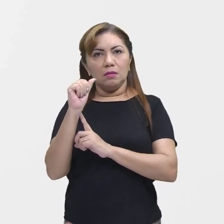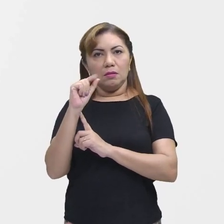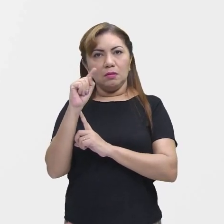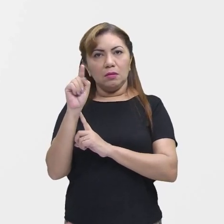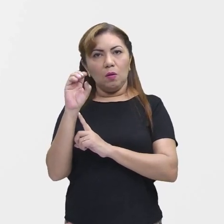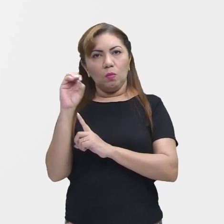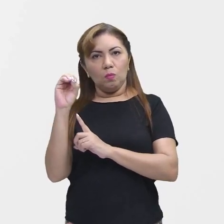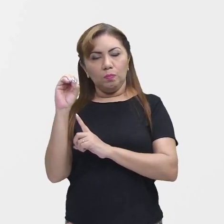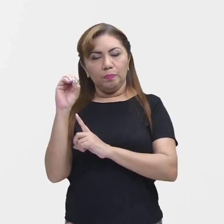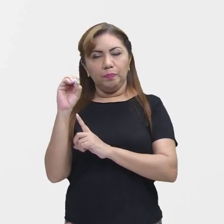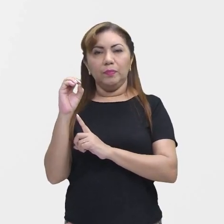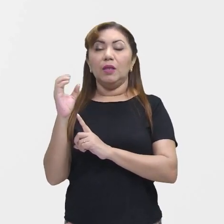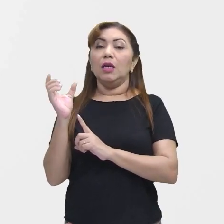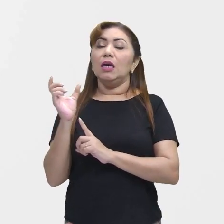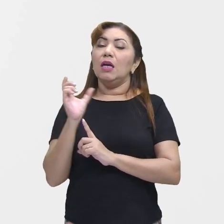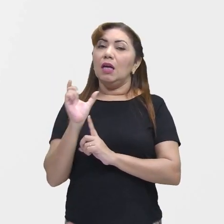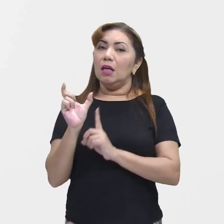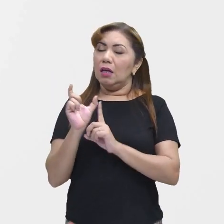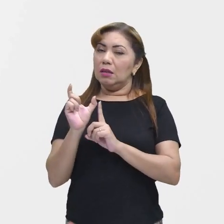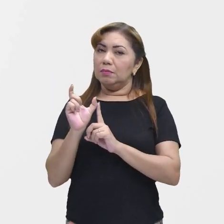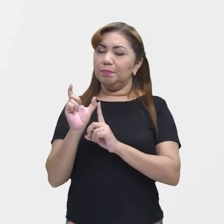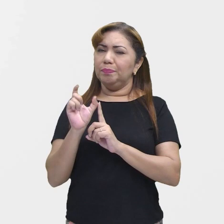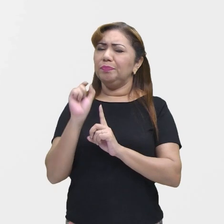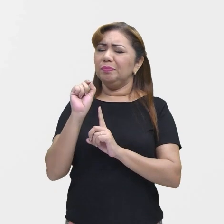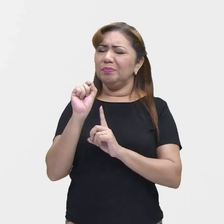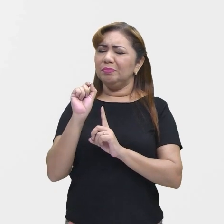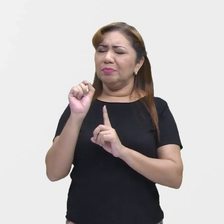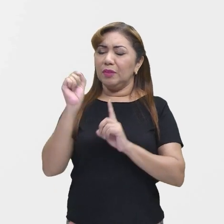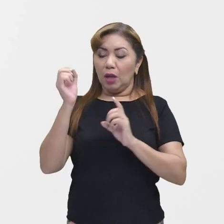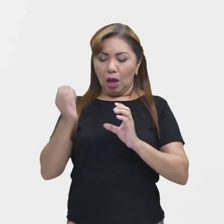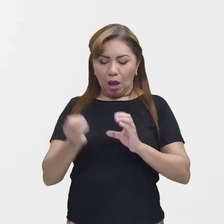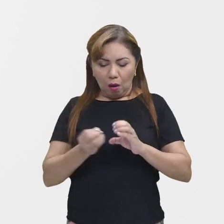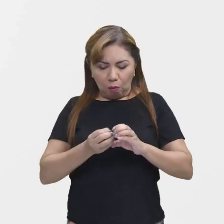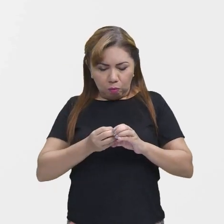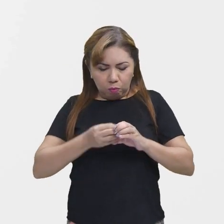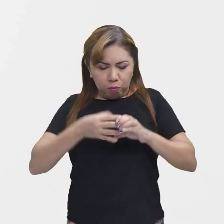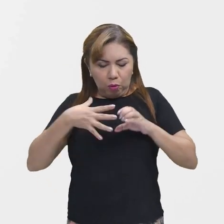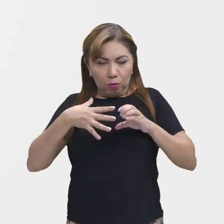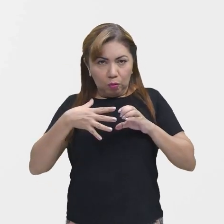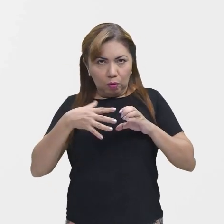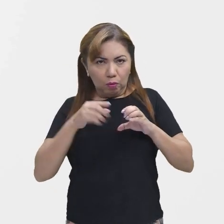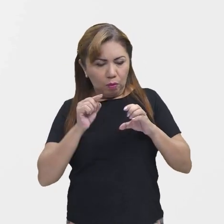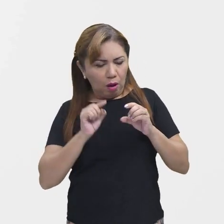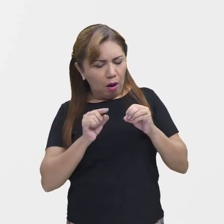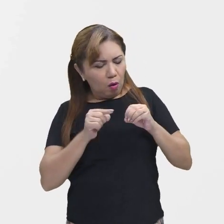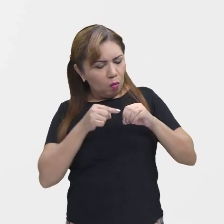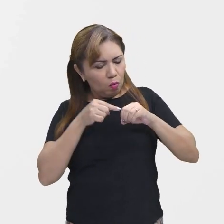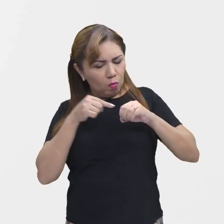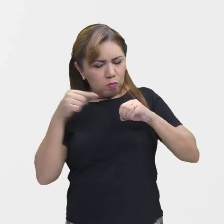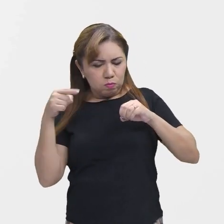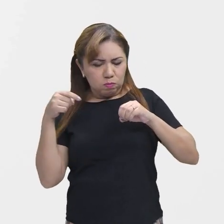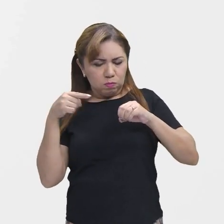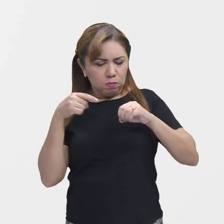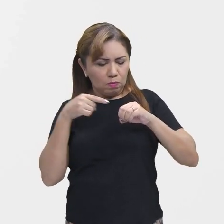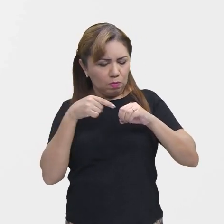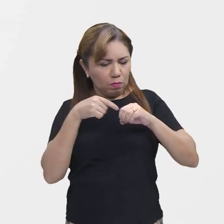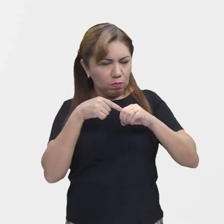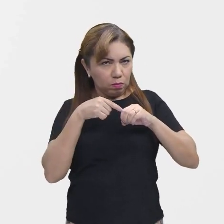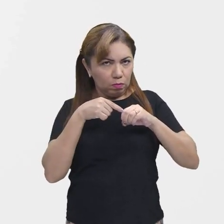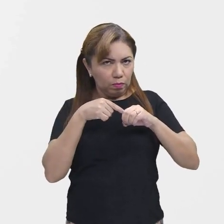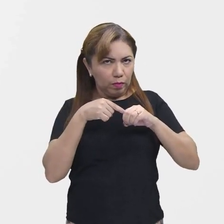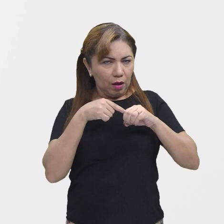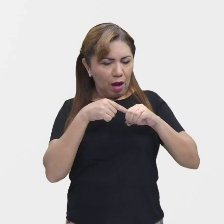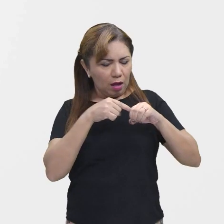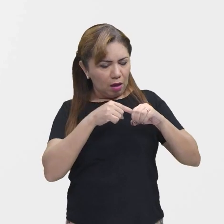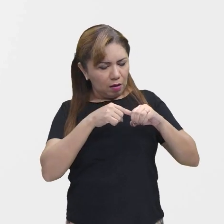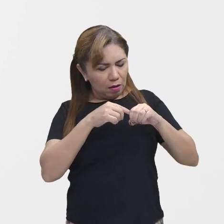do organismo feminino com o início da gravidez. Muito bem. Nós já